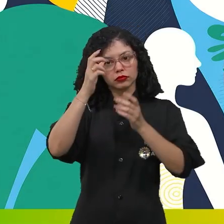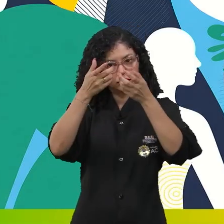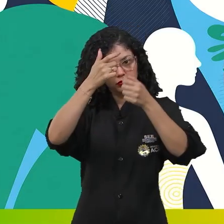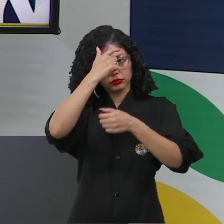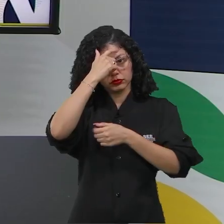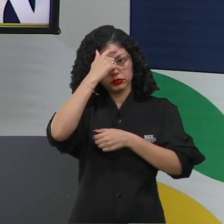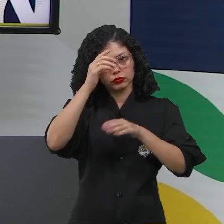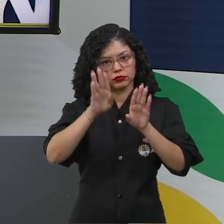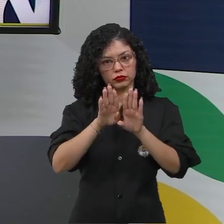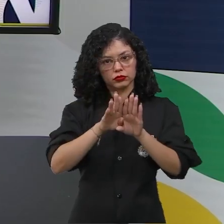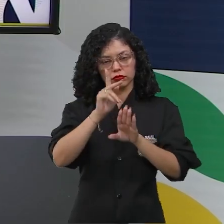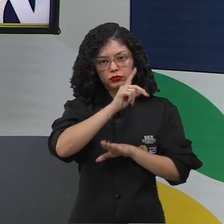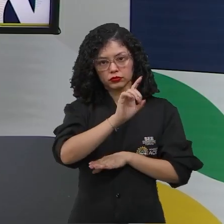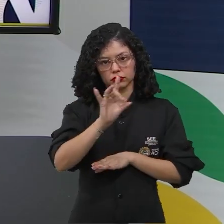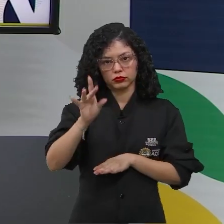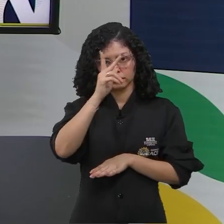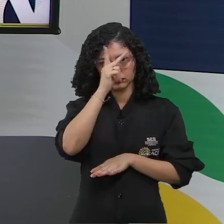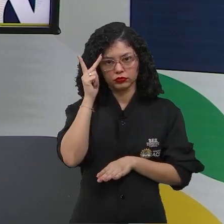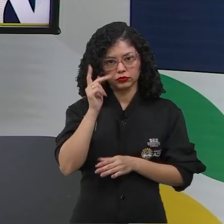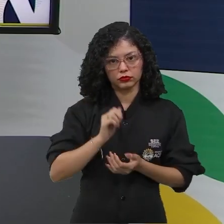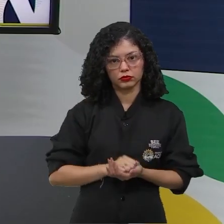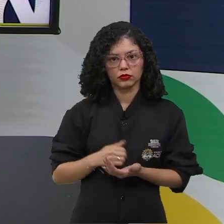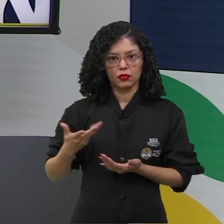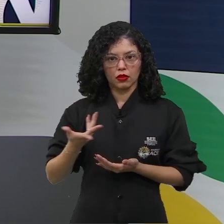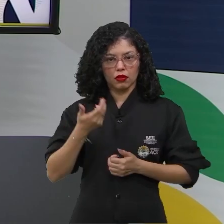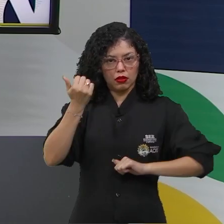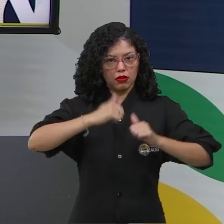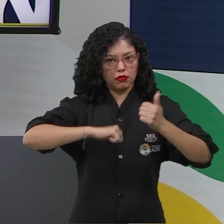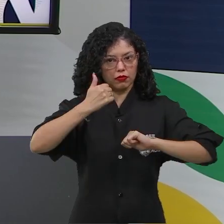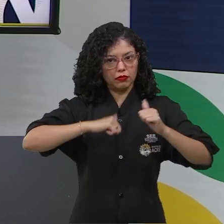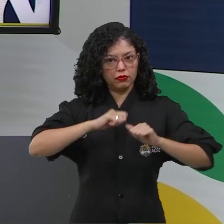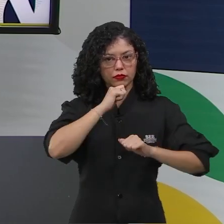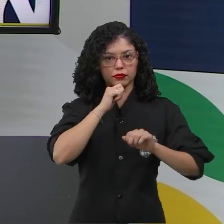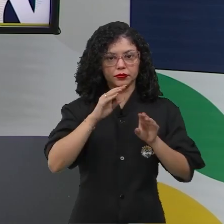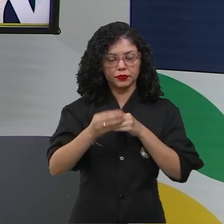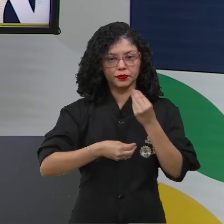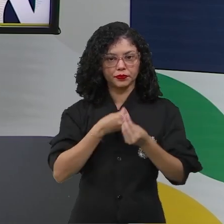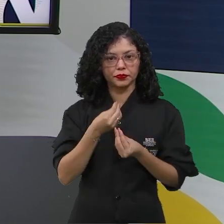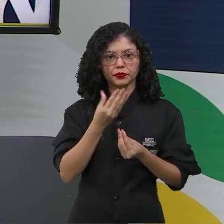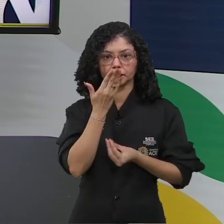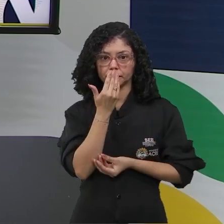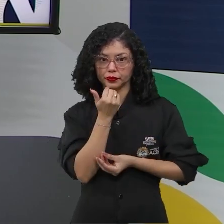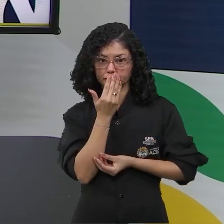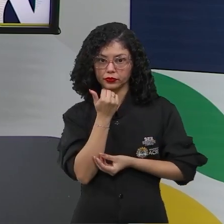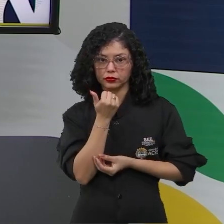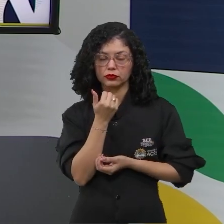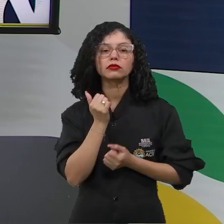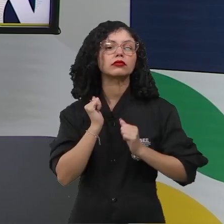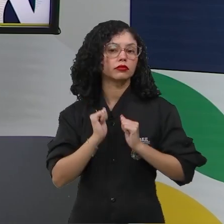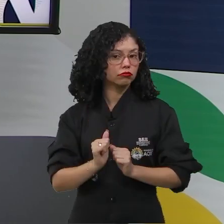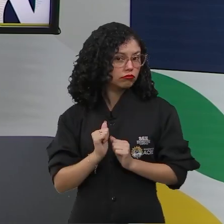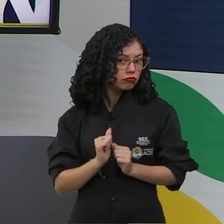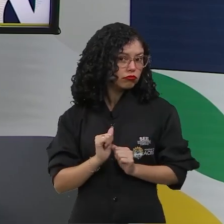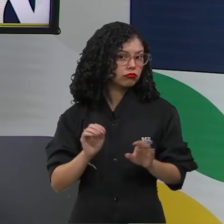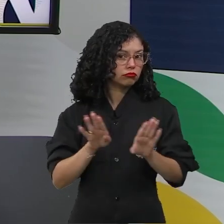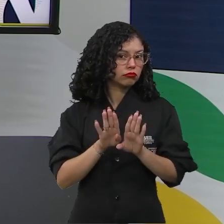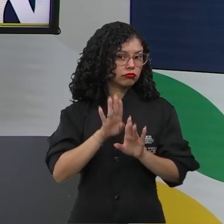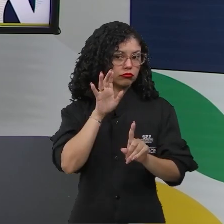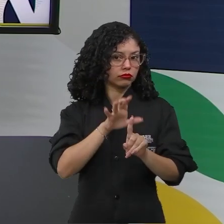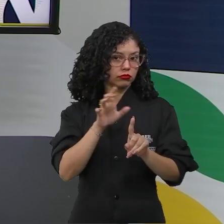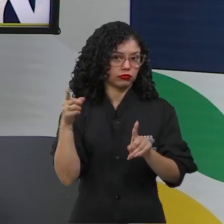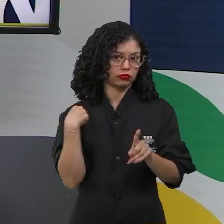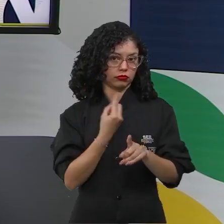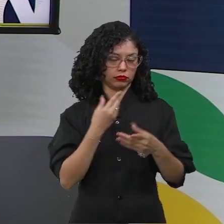dos indivíduos. Então, basicamente, o que a gente vai fazer? Uma análise de como a gente se alimenta e como isso influencia na nossa